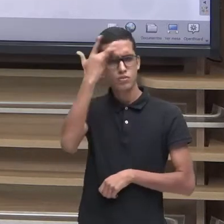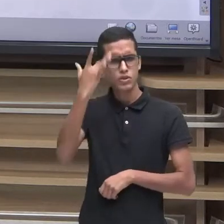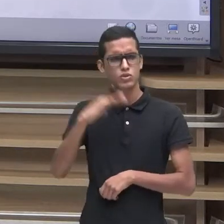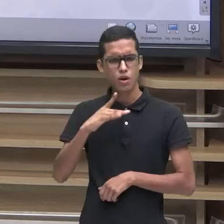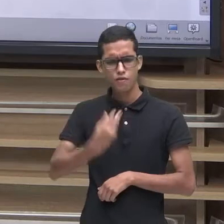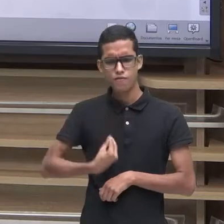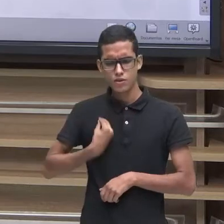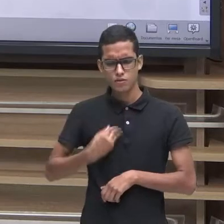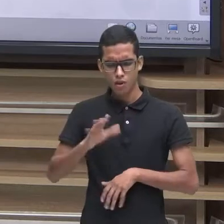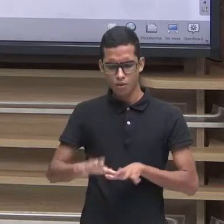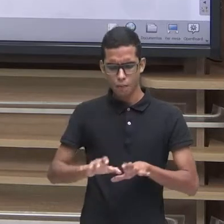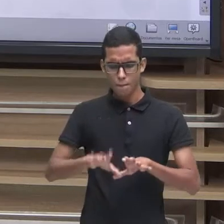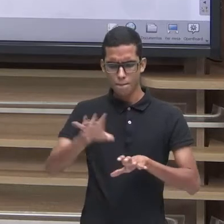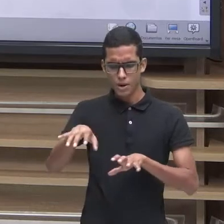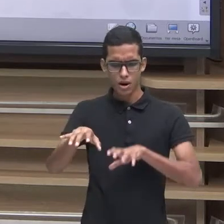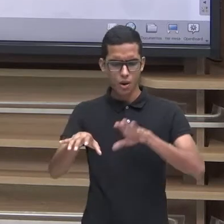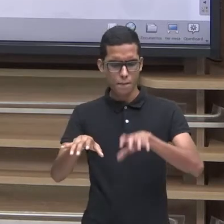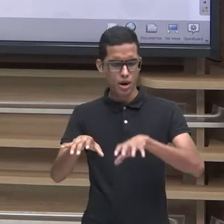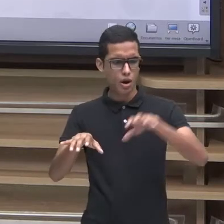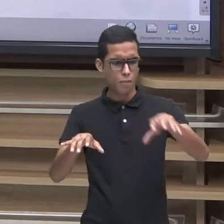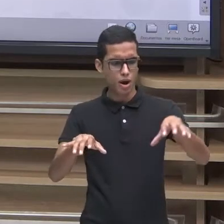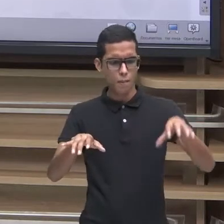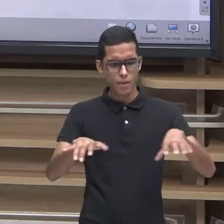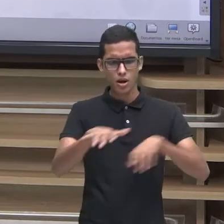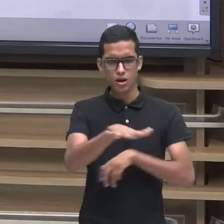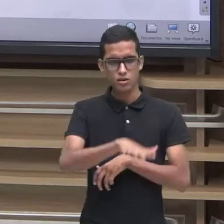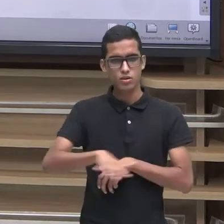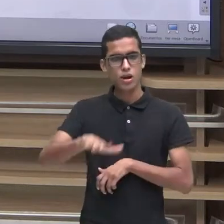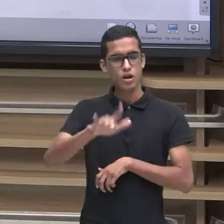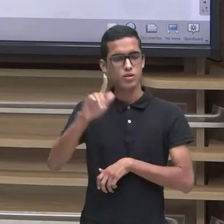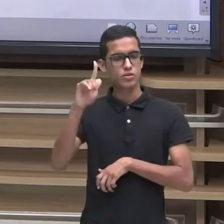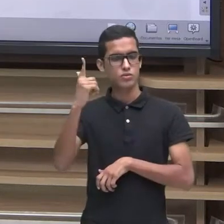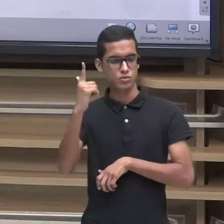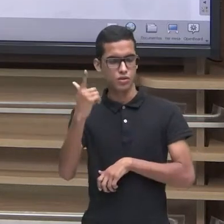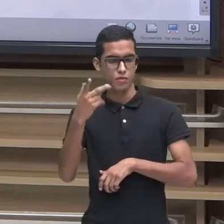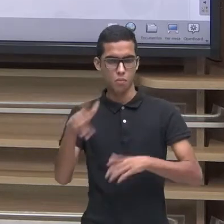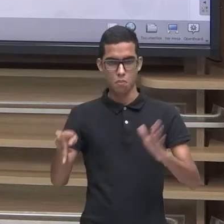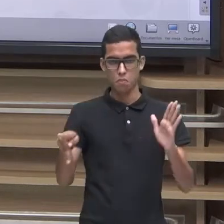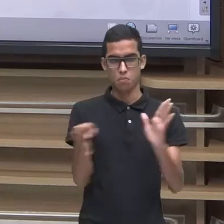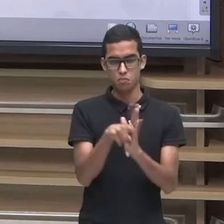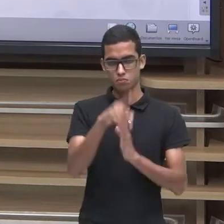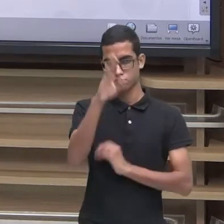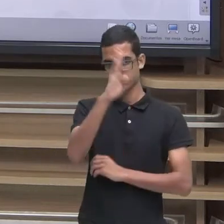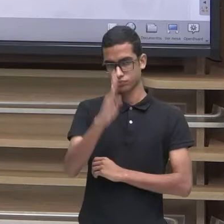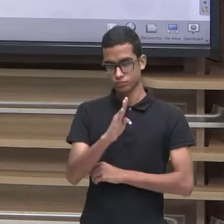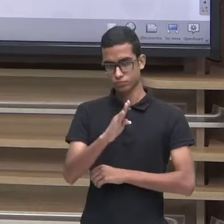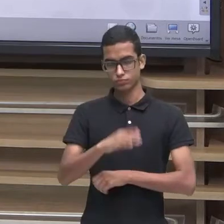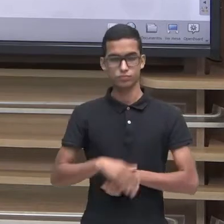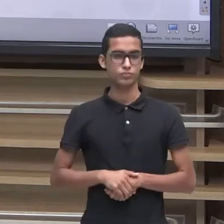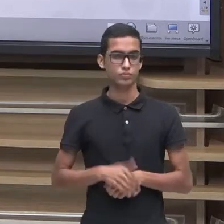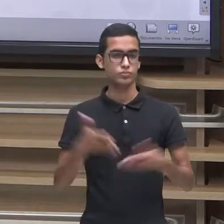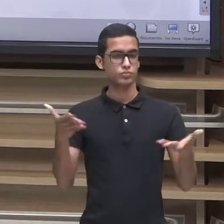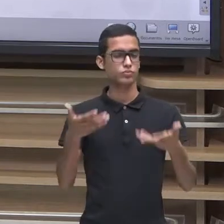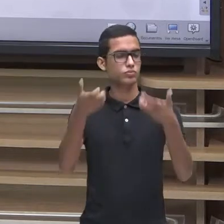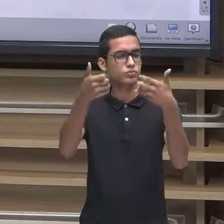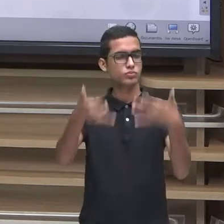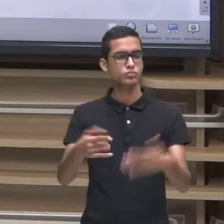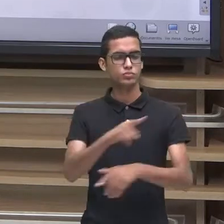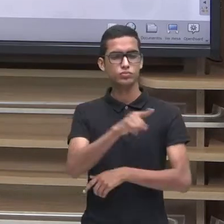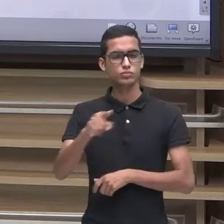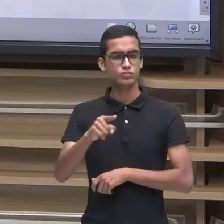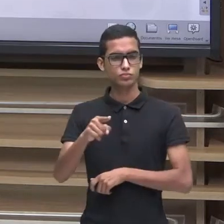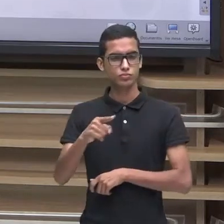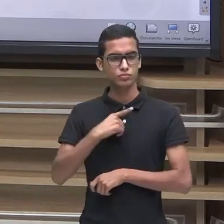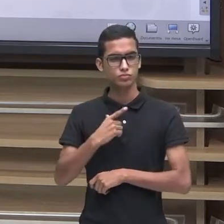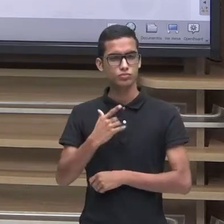as pessoas estão distribuídas no espaço geográfico? Pois bem, hoje eu vou falar para vocês sobre a população brasileira e sua